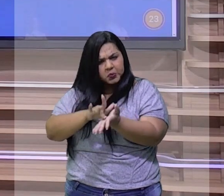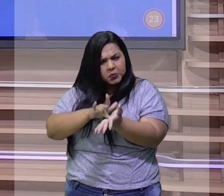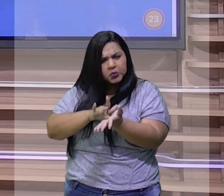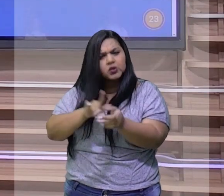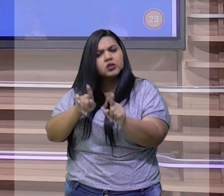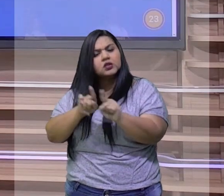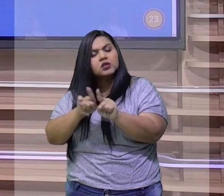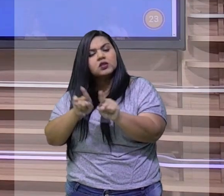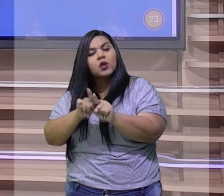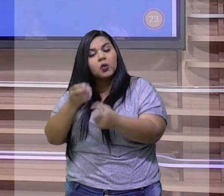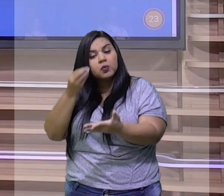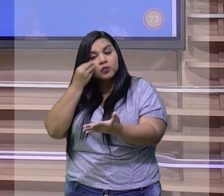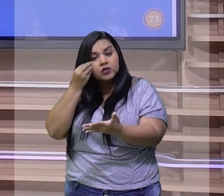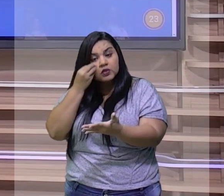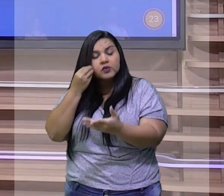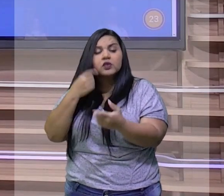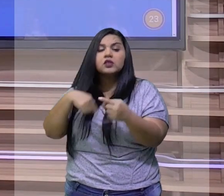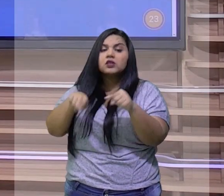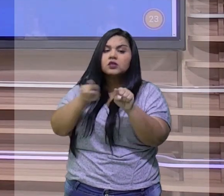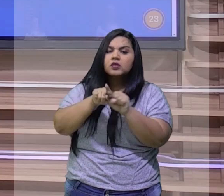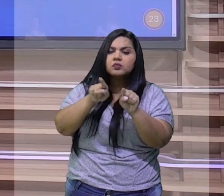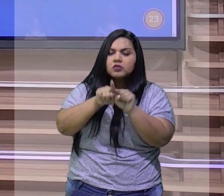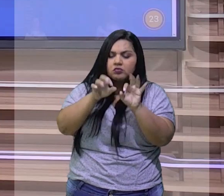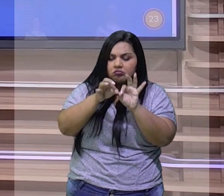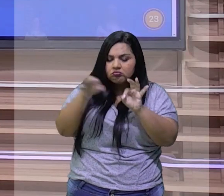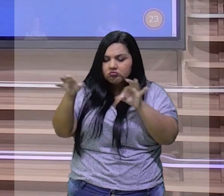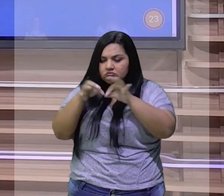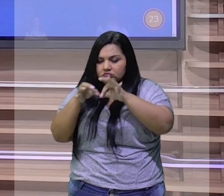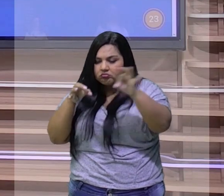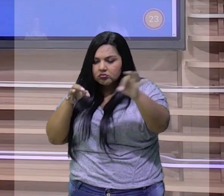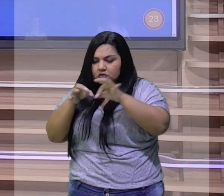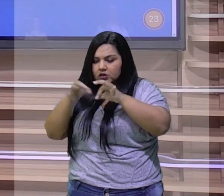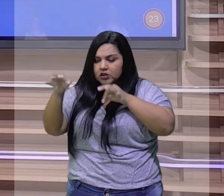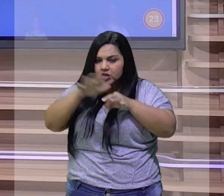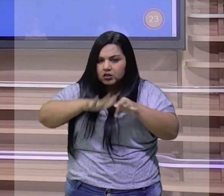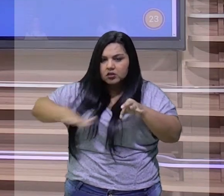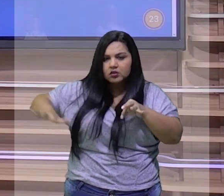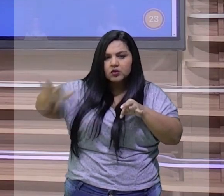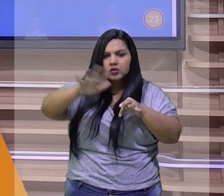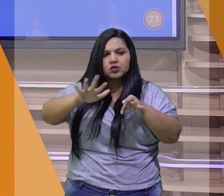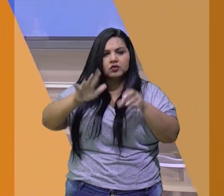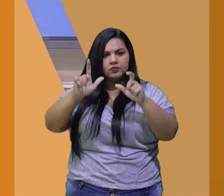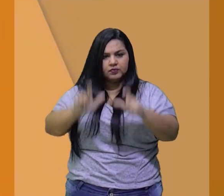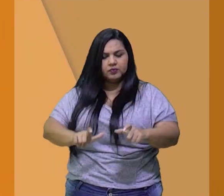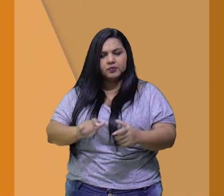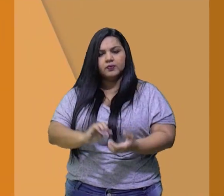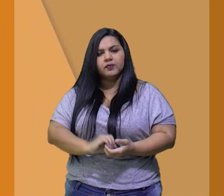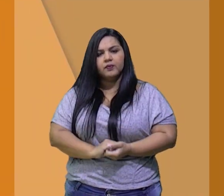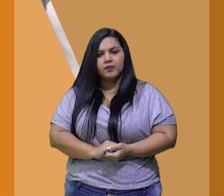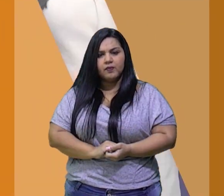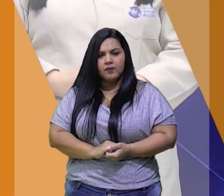observando também a metragem, né, o espaço em que eles ocupam.